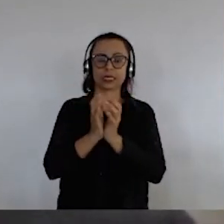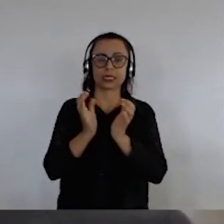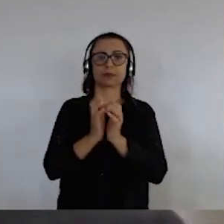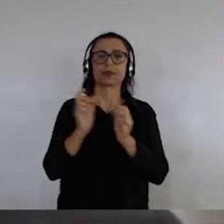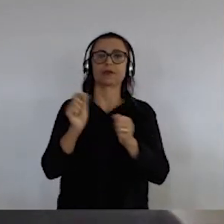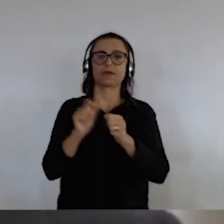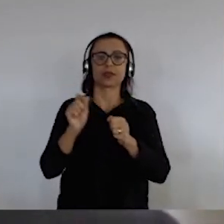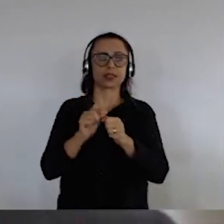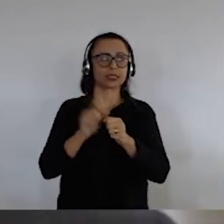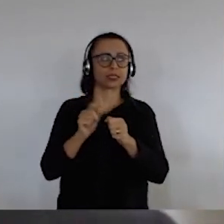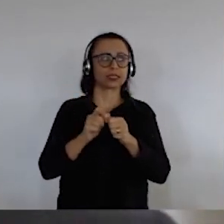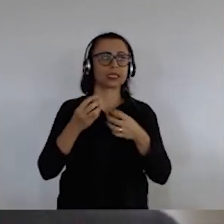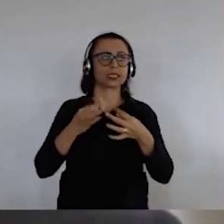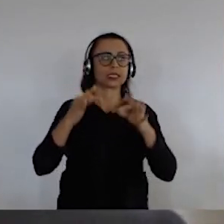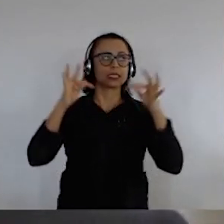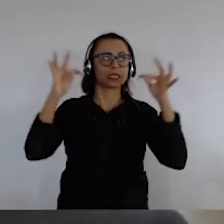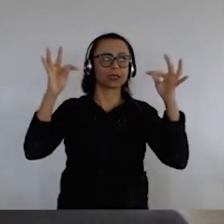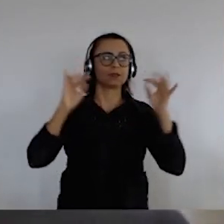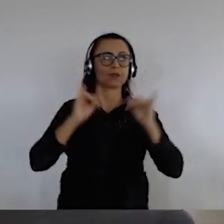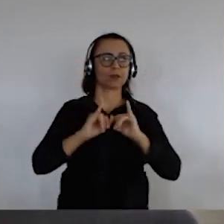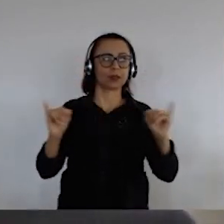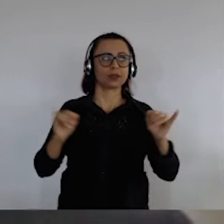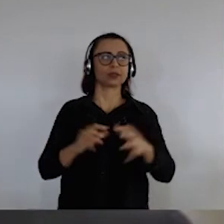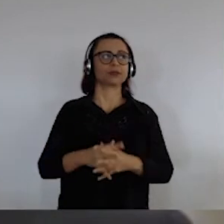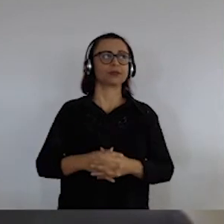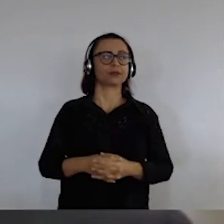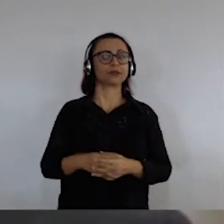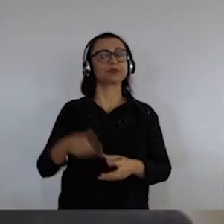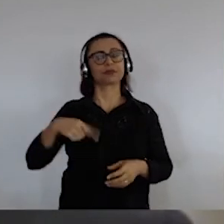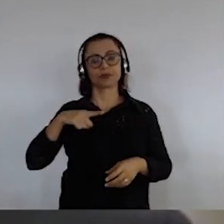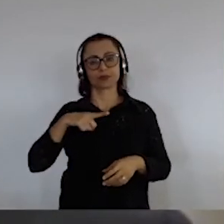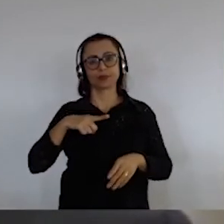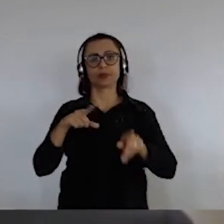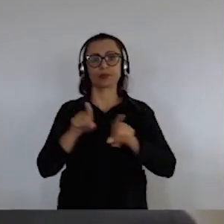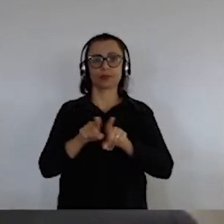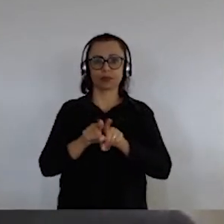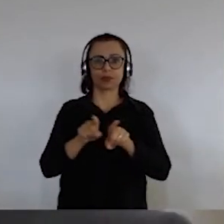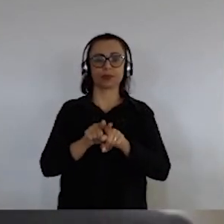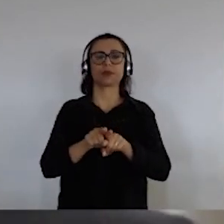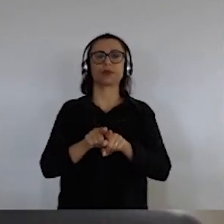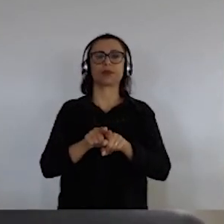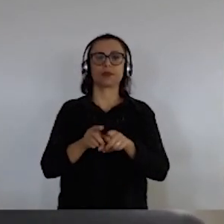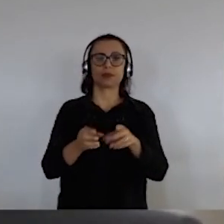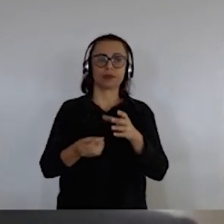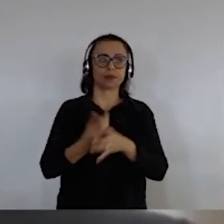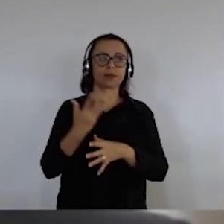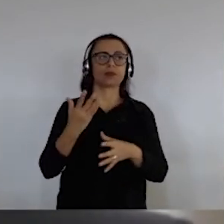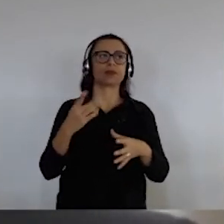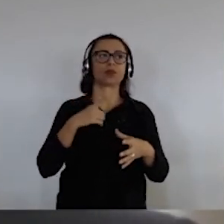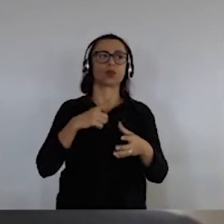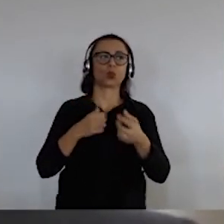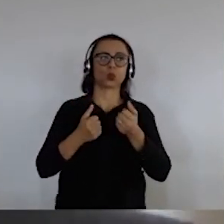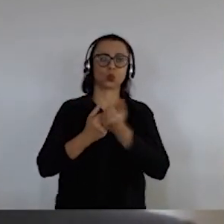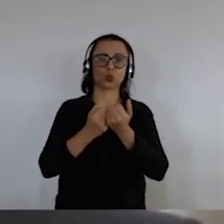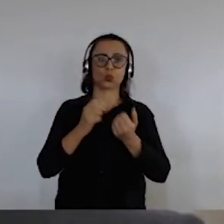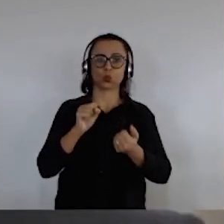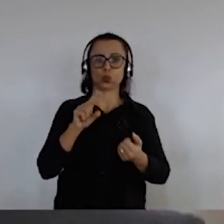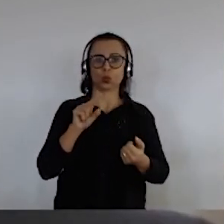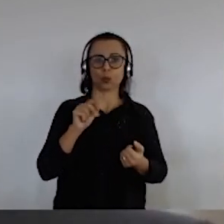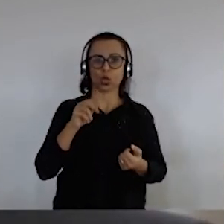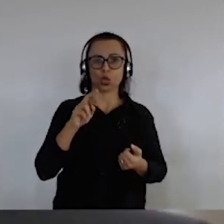a parte de tecnologia da informação. Então, tivemos também que estabelecer um suporte.